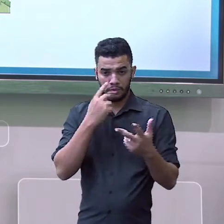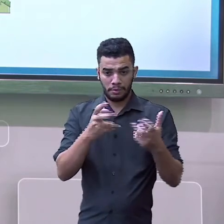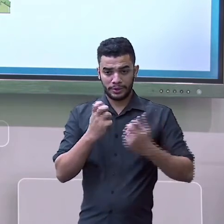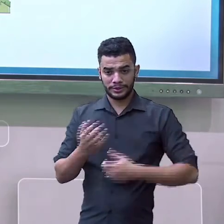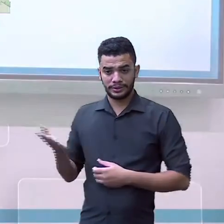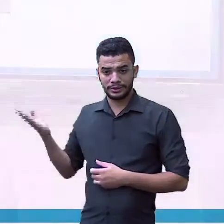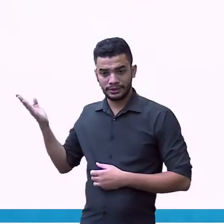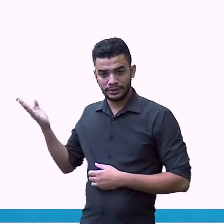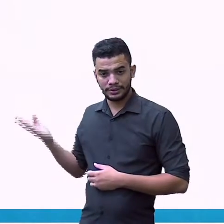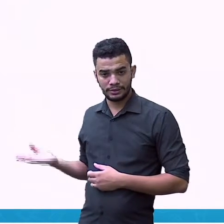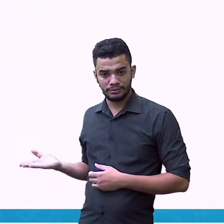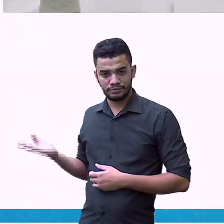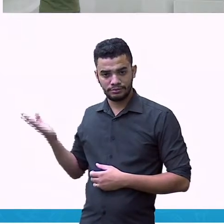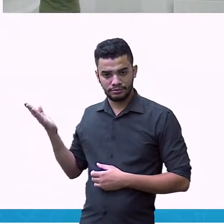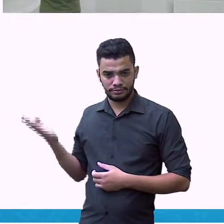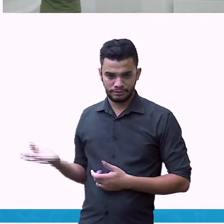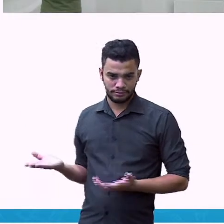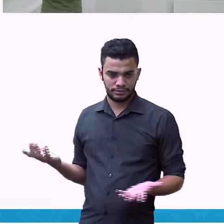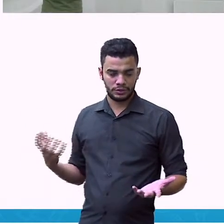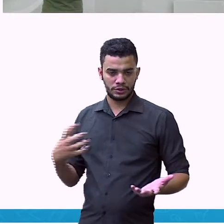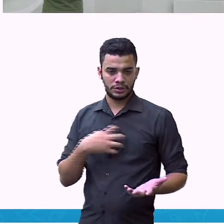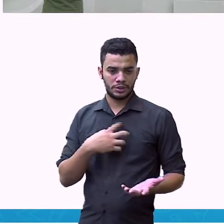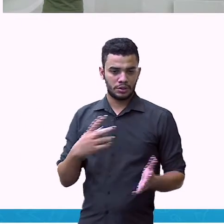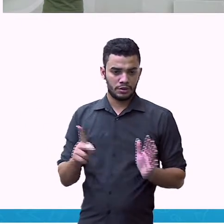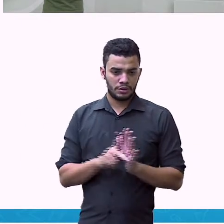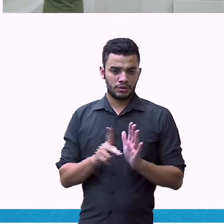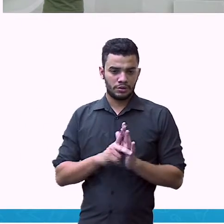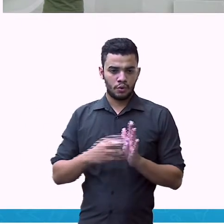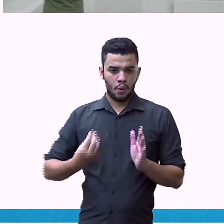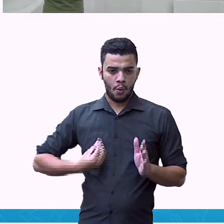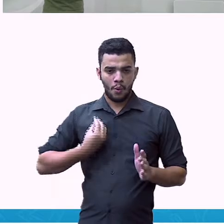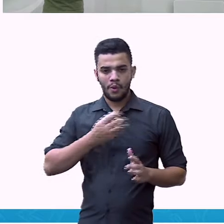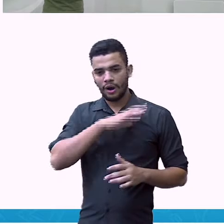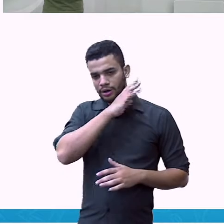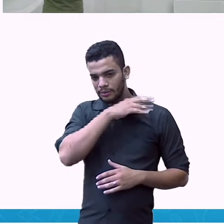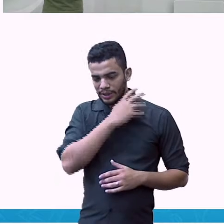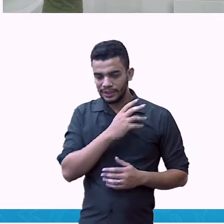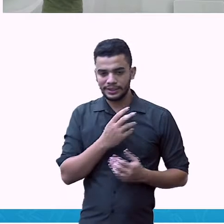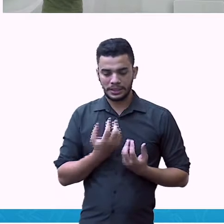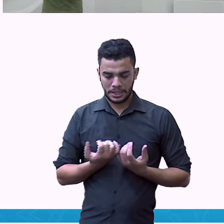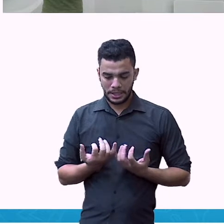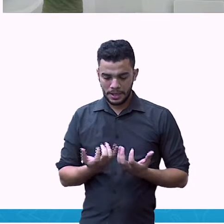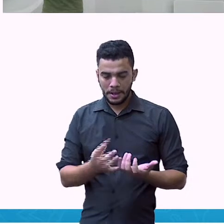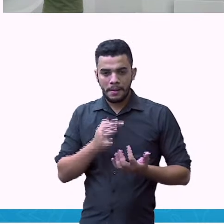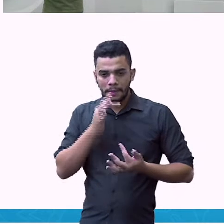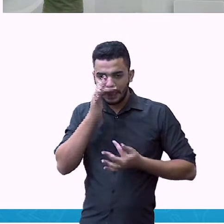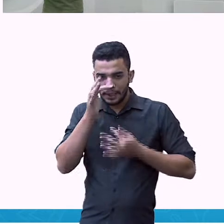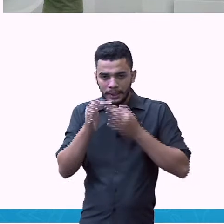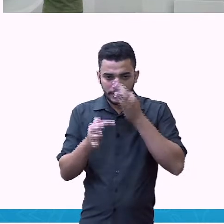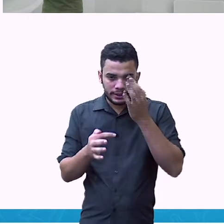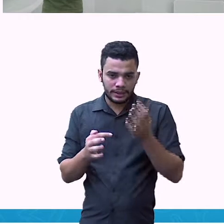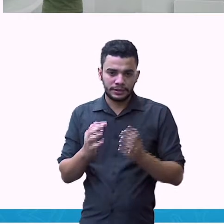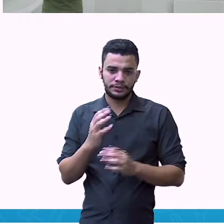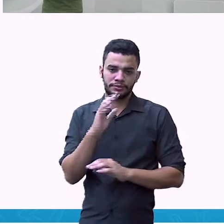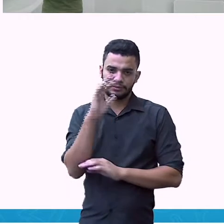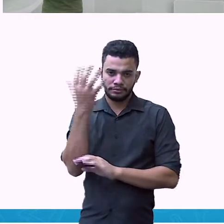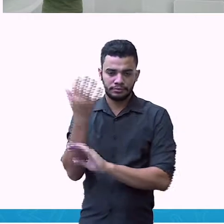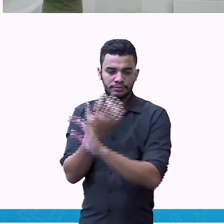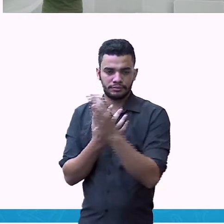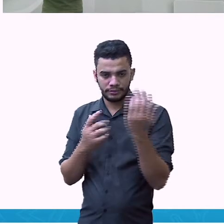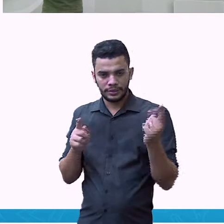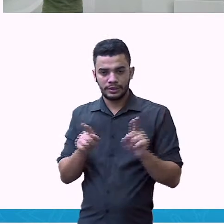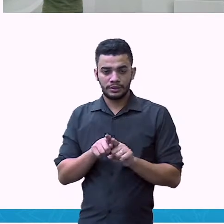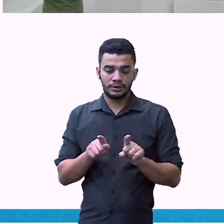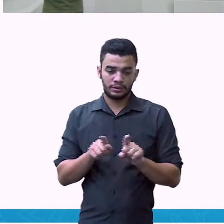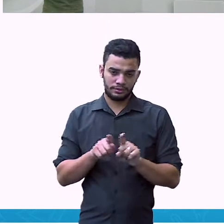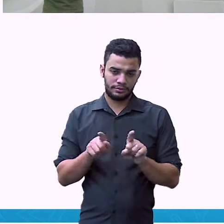imagem. Mas ressalta-se que, atualmente, de certa forma, após